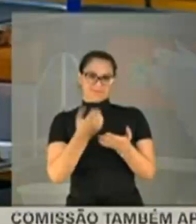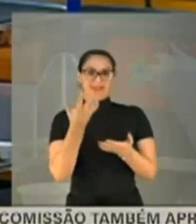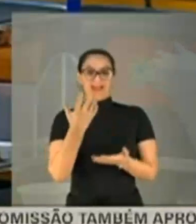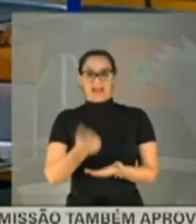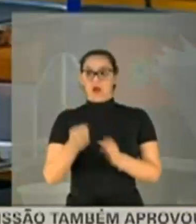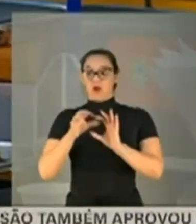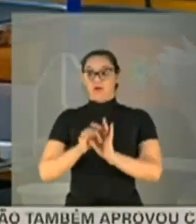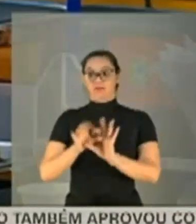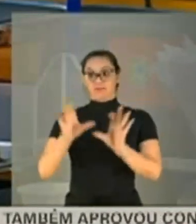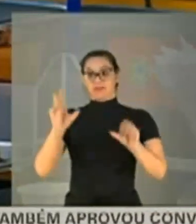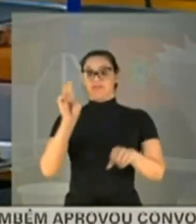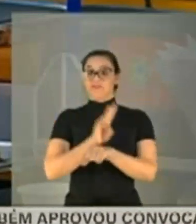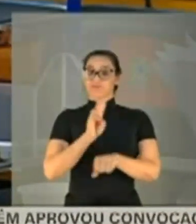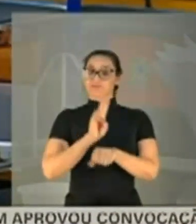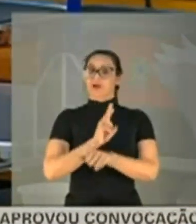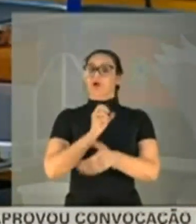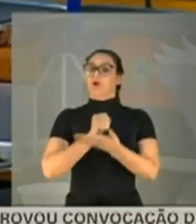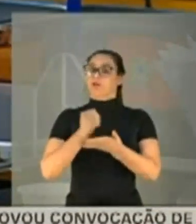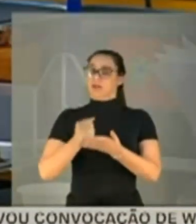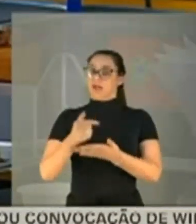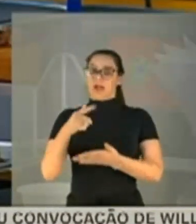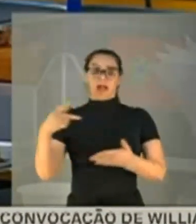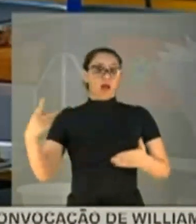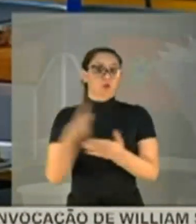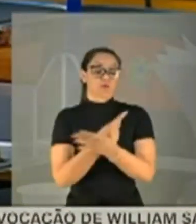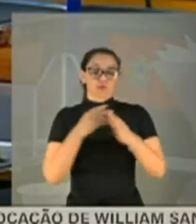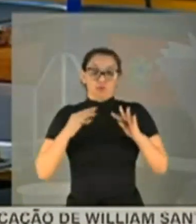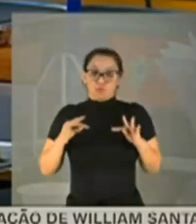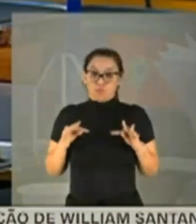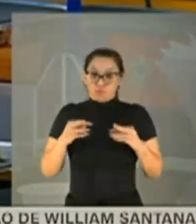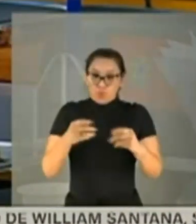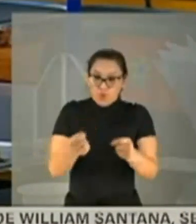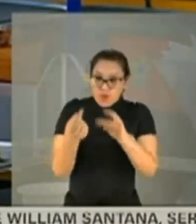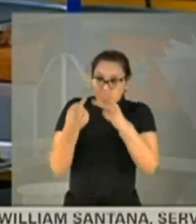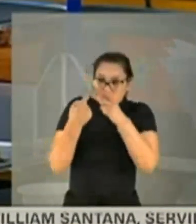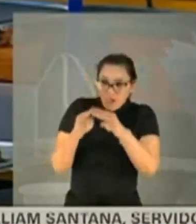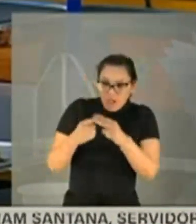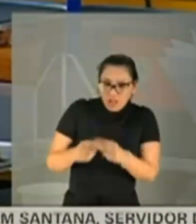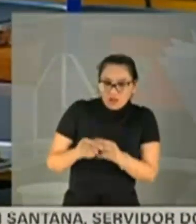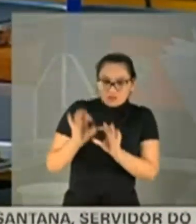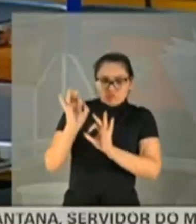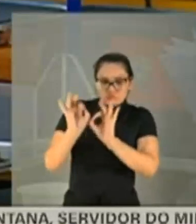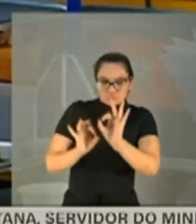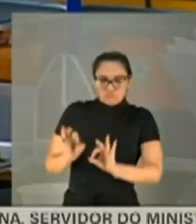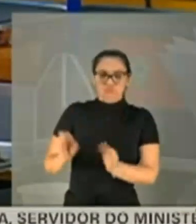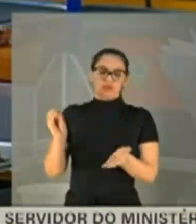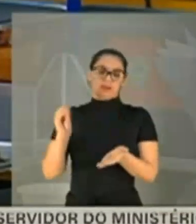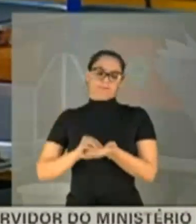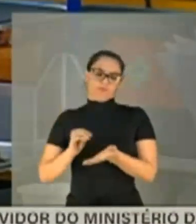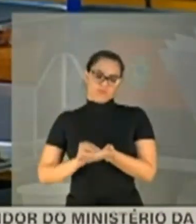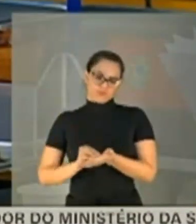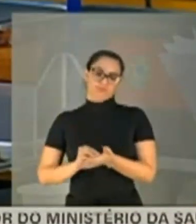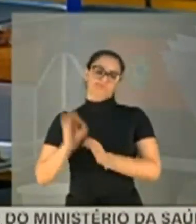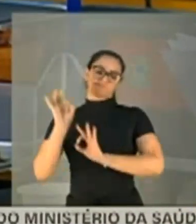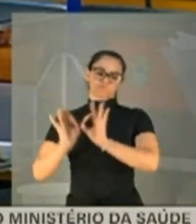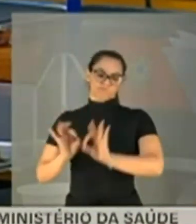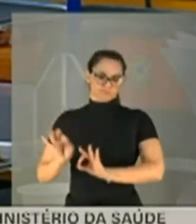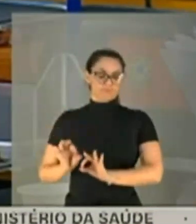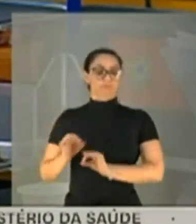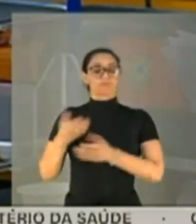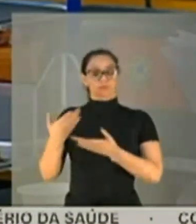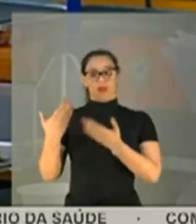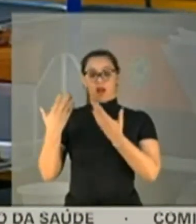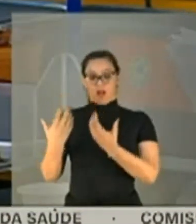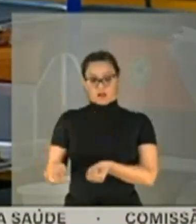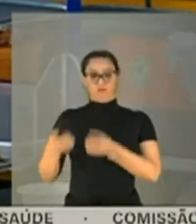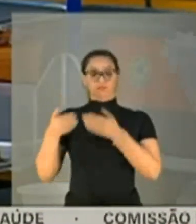pela fiscal do contrato, onde foram feitos todos os reajustes, ajustes solicitados. Diante disso, da